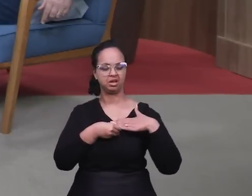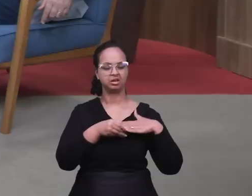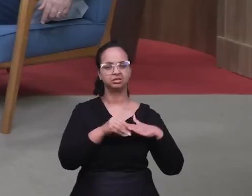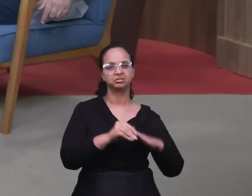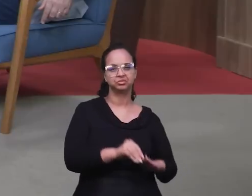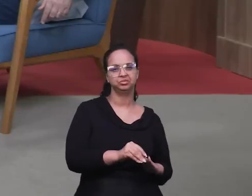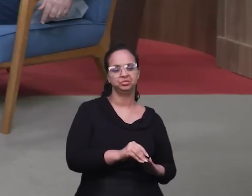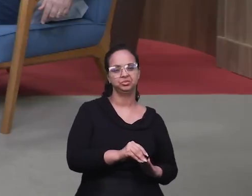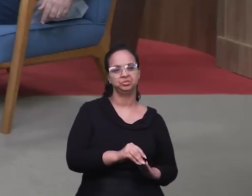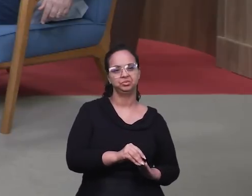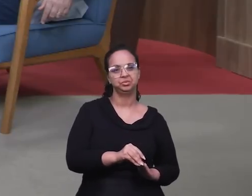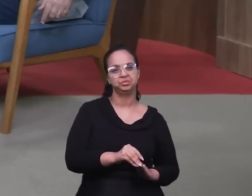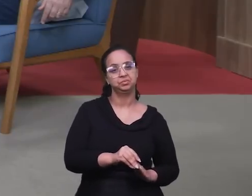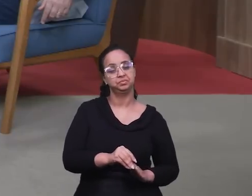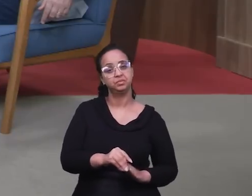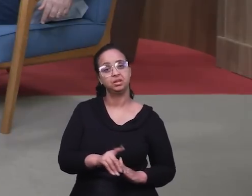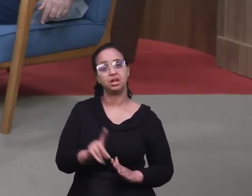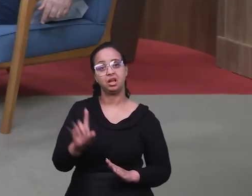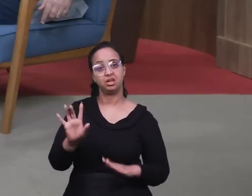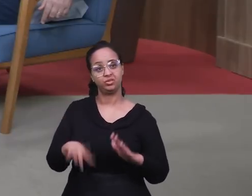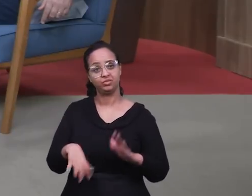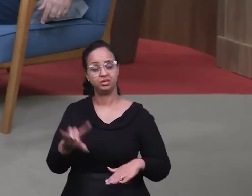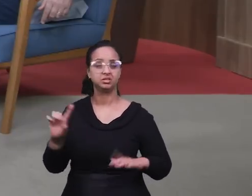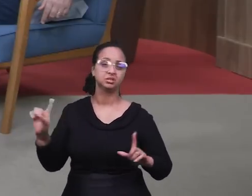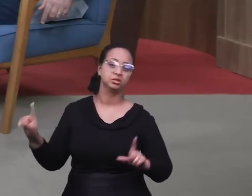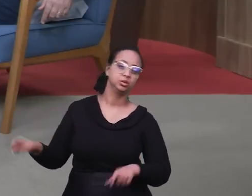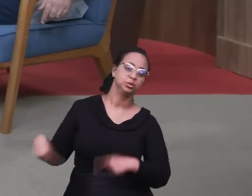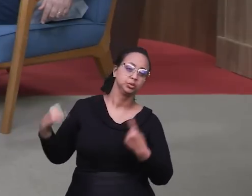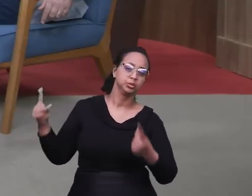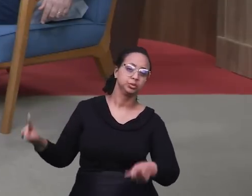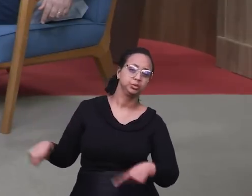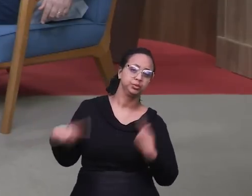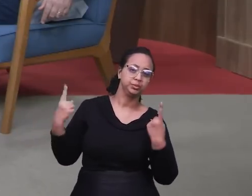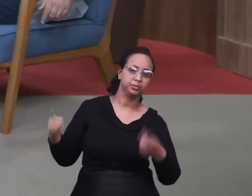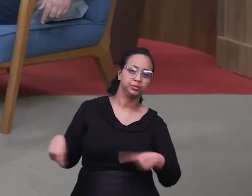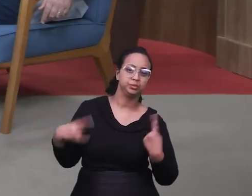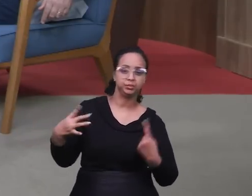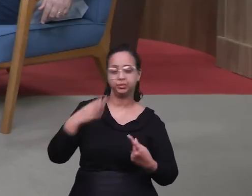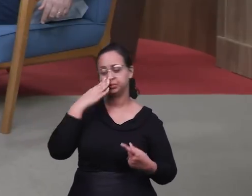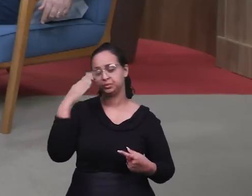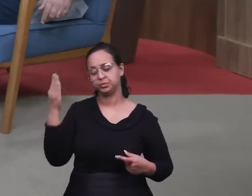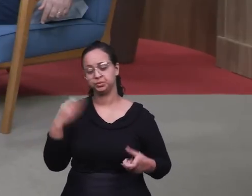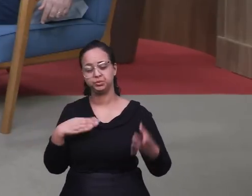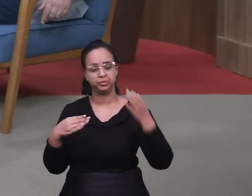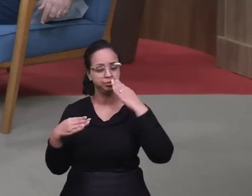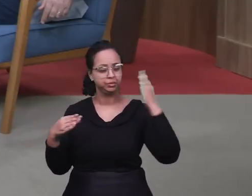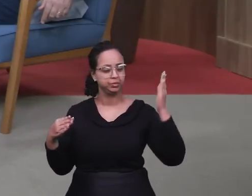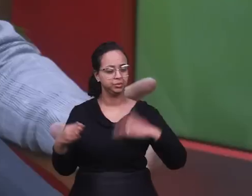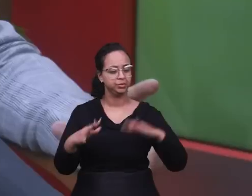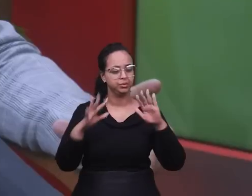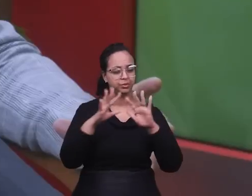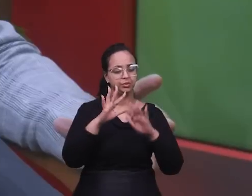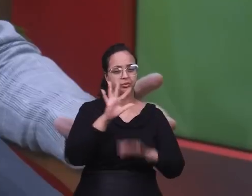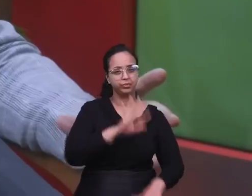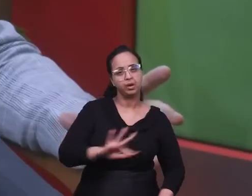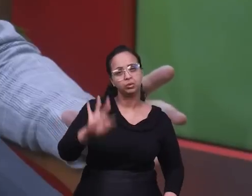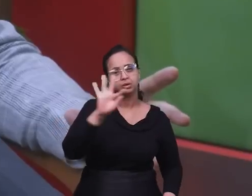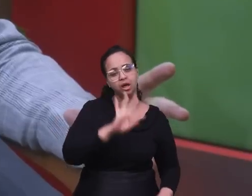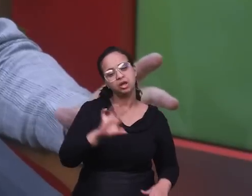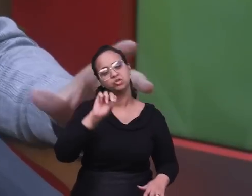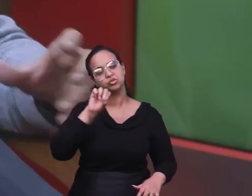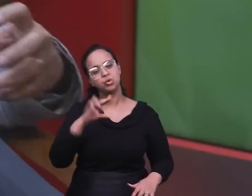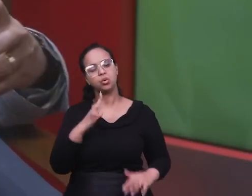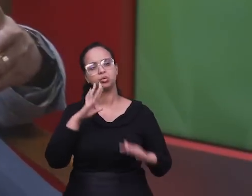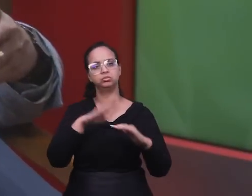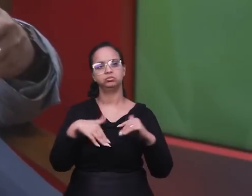do pecado, do mundo. Às vezes a pessoa é perseguida, ela é discriminada, às vezes numa faculdade, numa escola, não